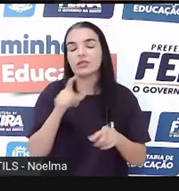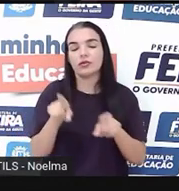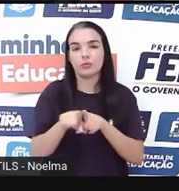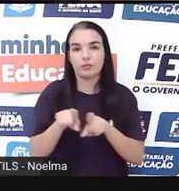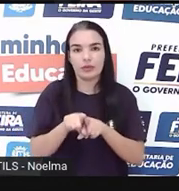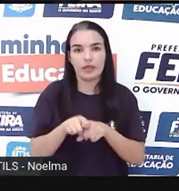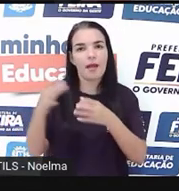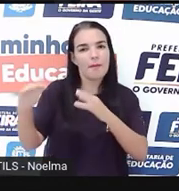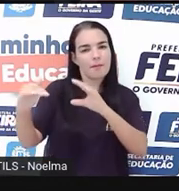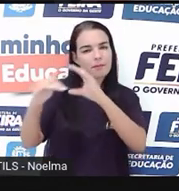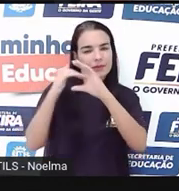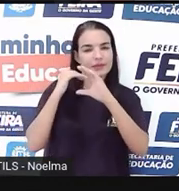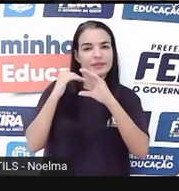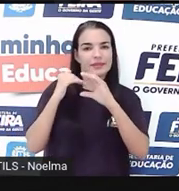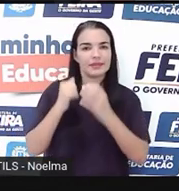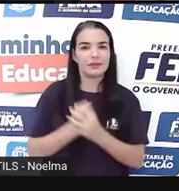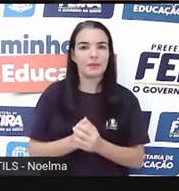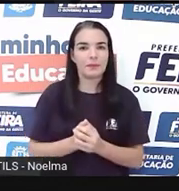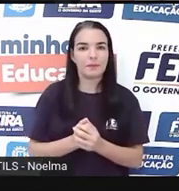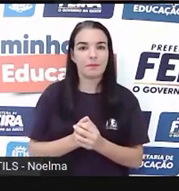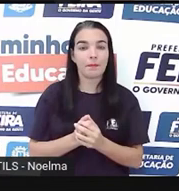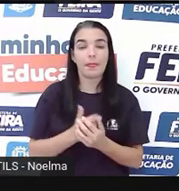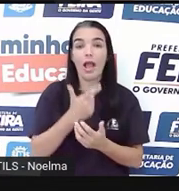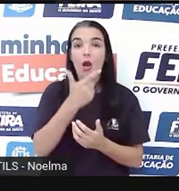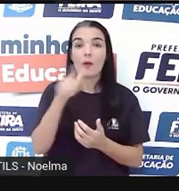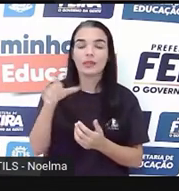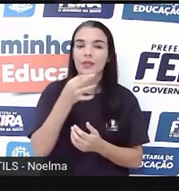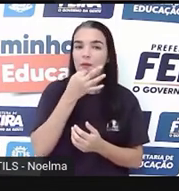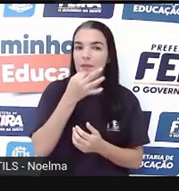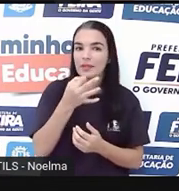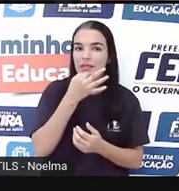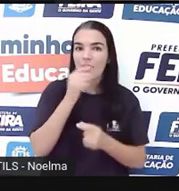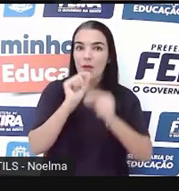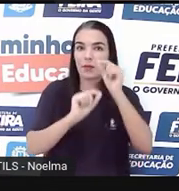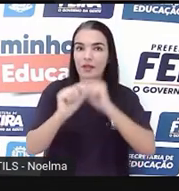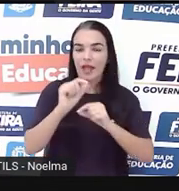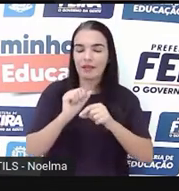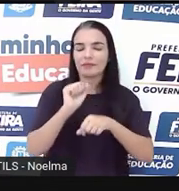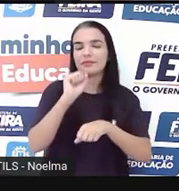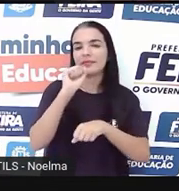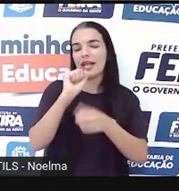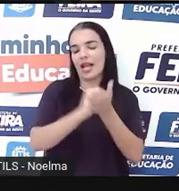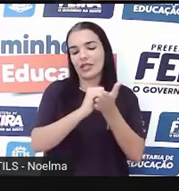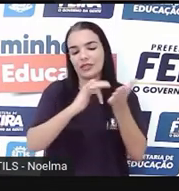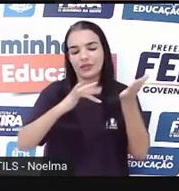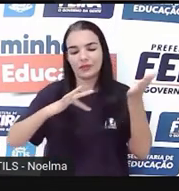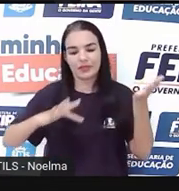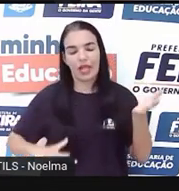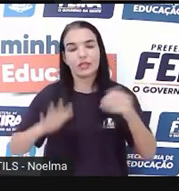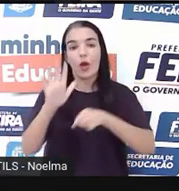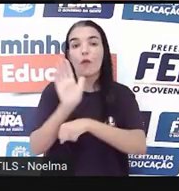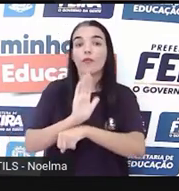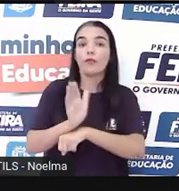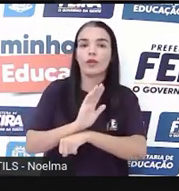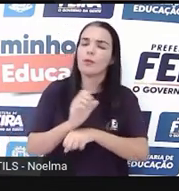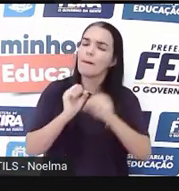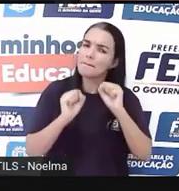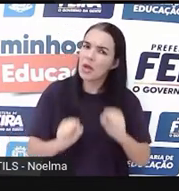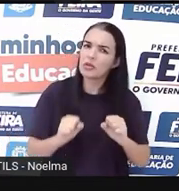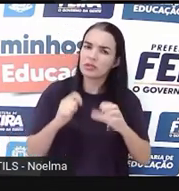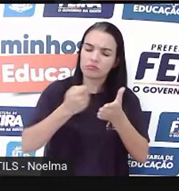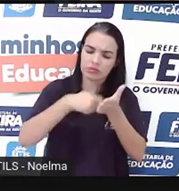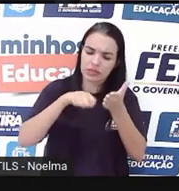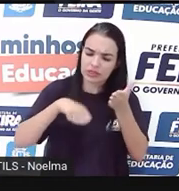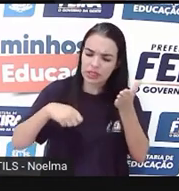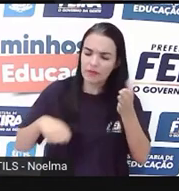nós. Outra sugestão é a atividade sobre os filmes. Escreva um comentário dizendo